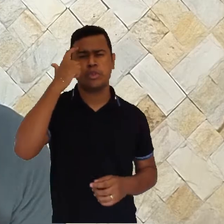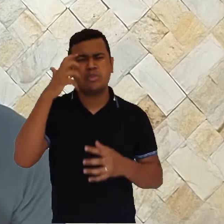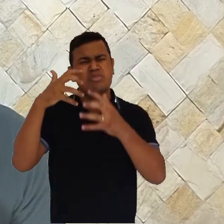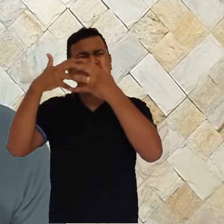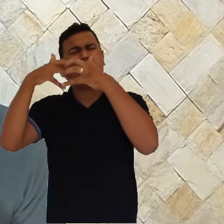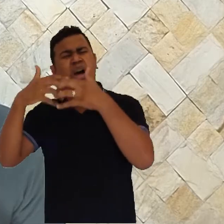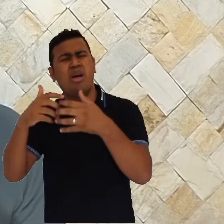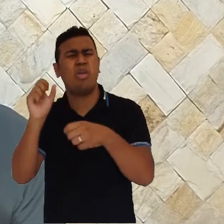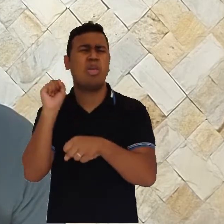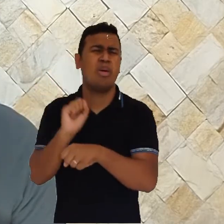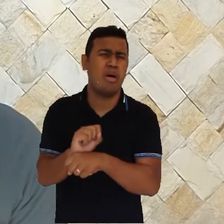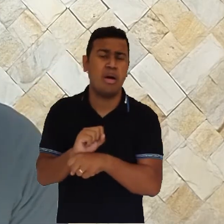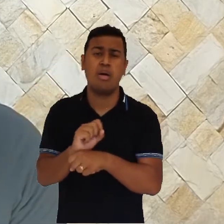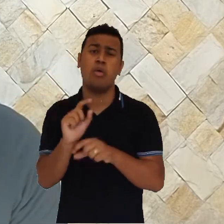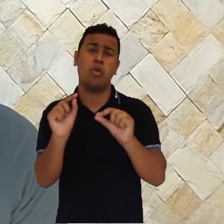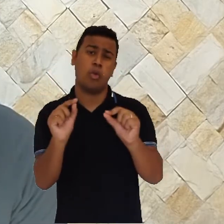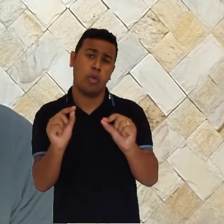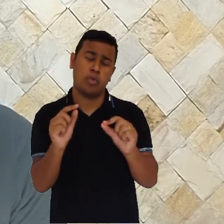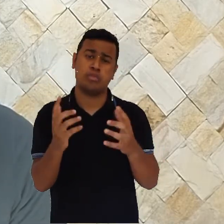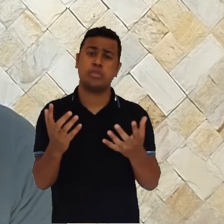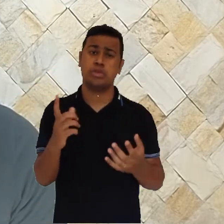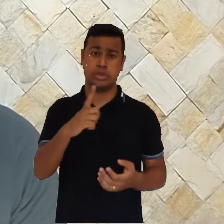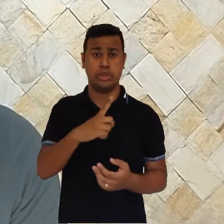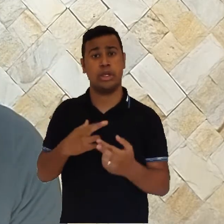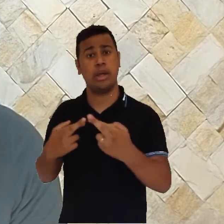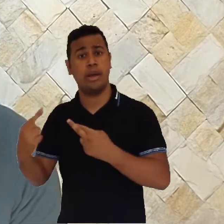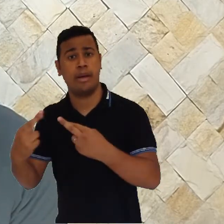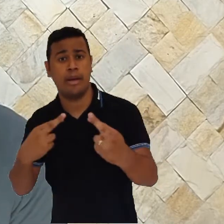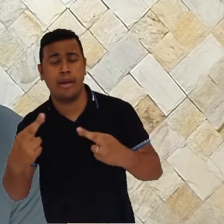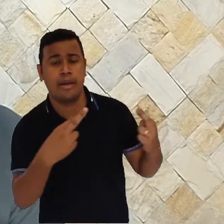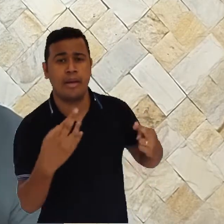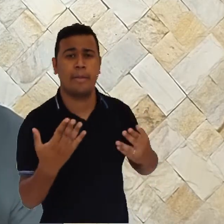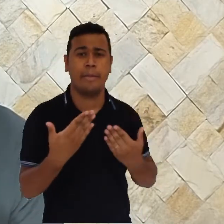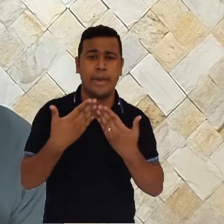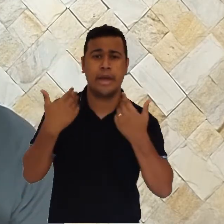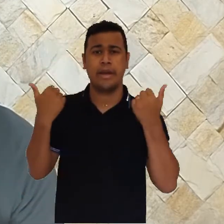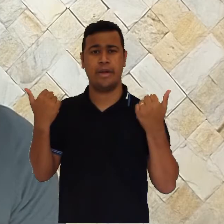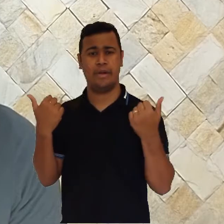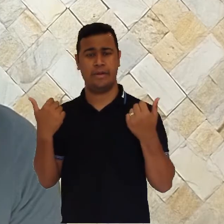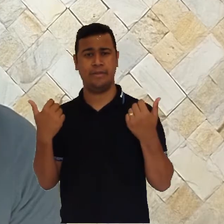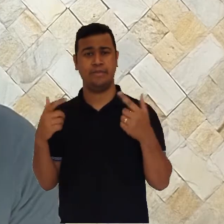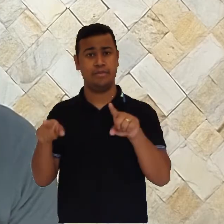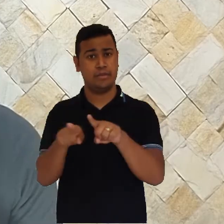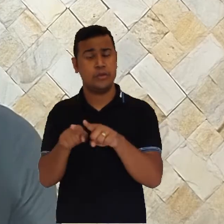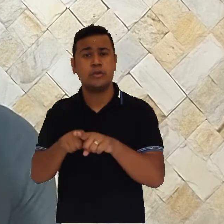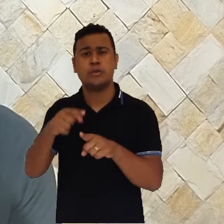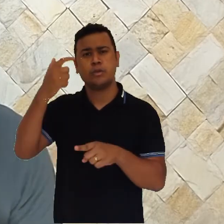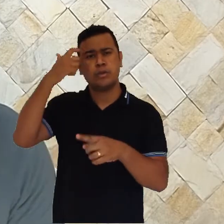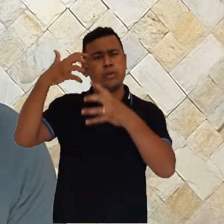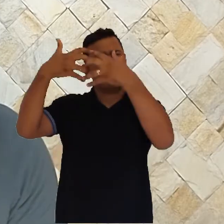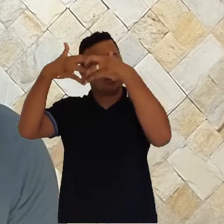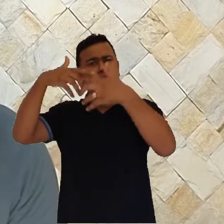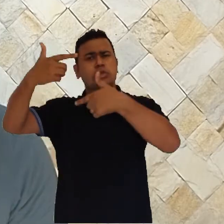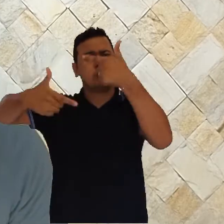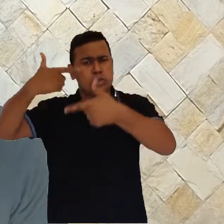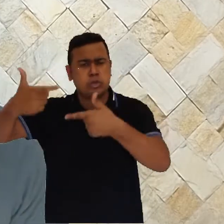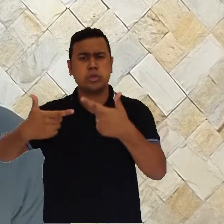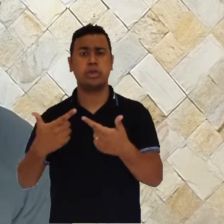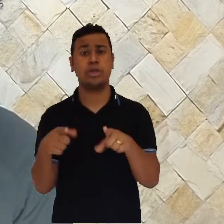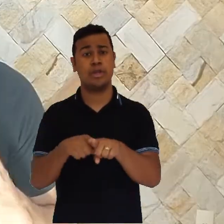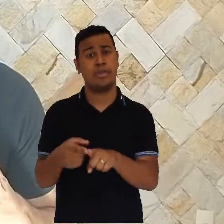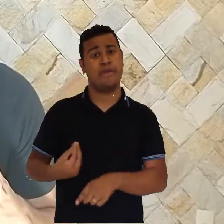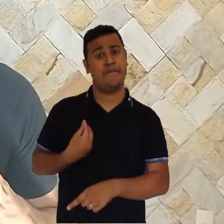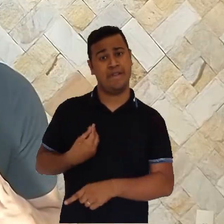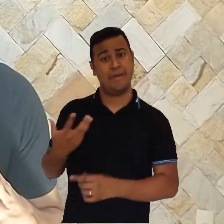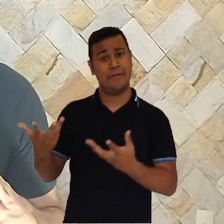profissional mais estável, relações com as pessoas da família e com os amigos mais harmoniosas e maior qualidade